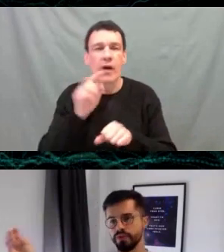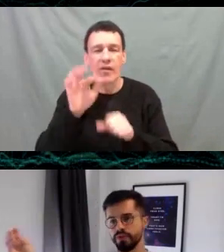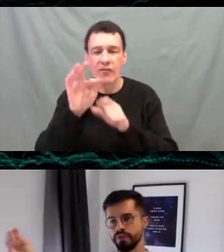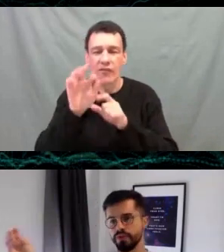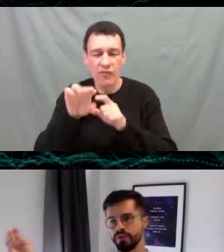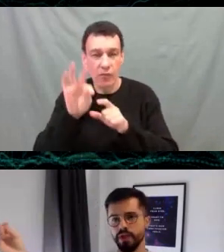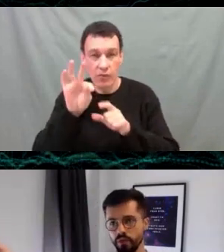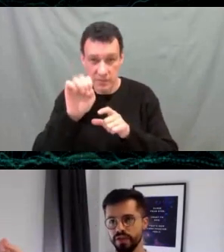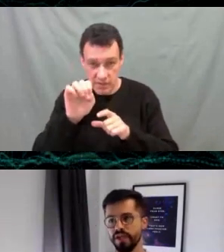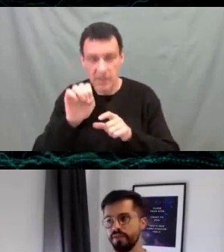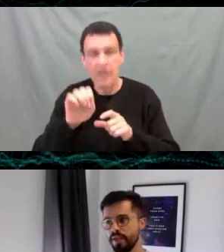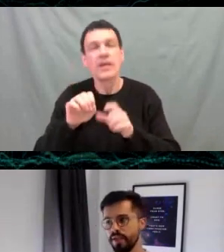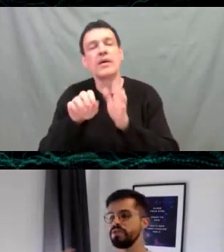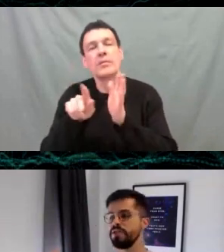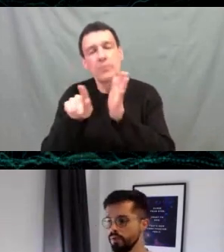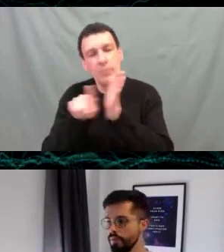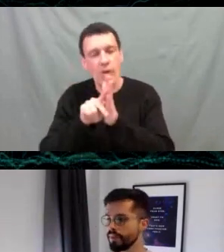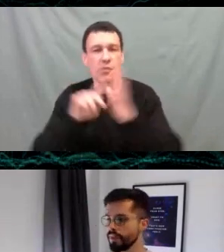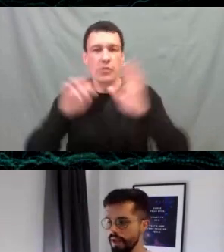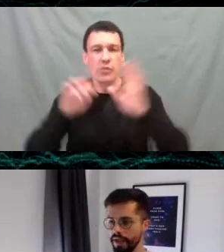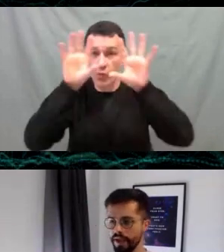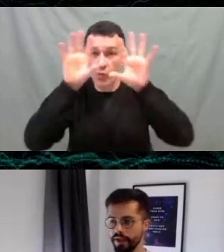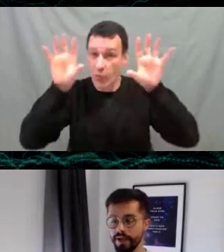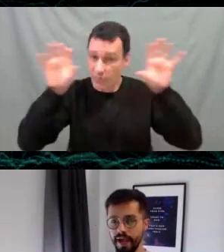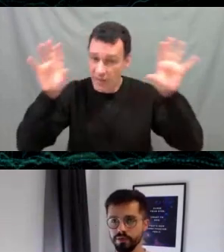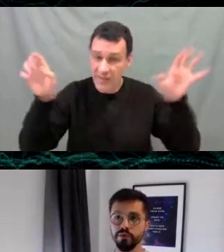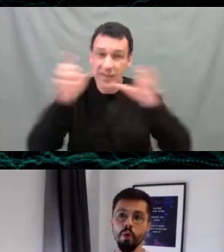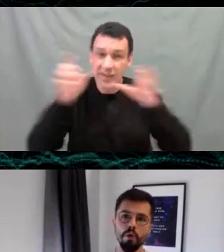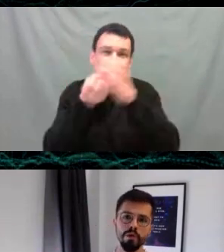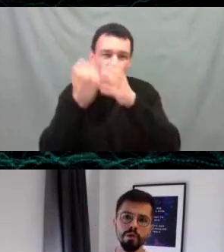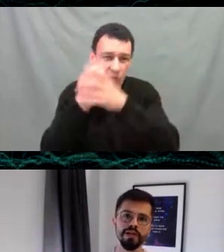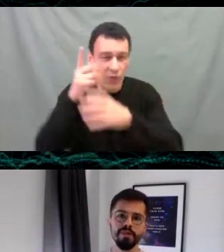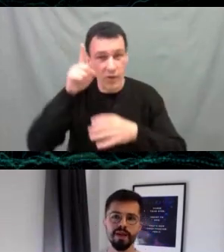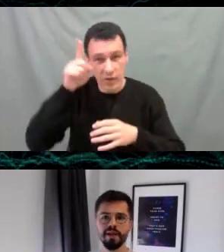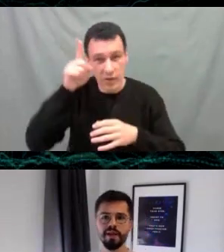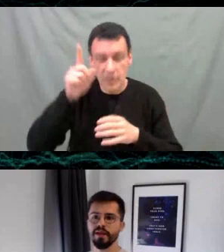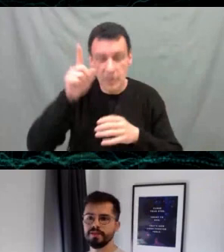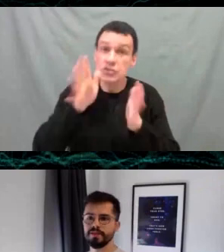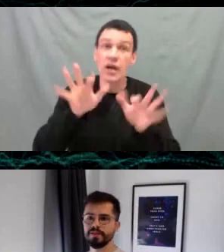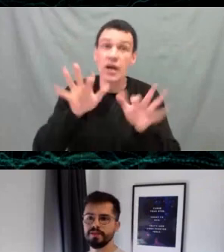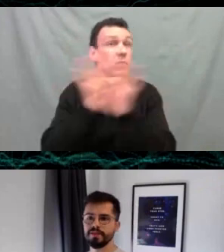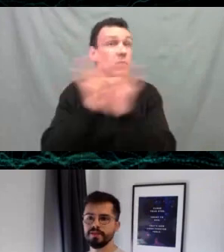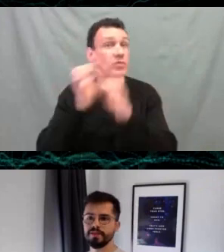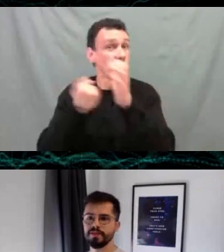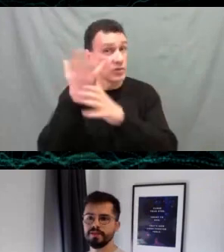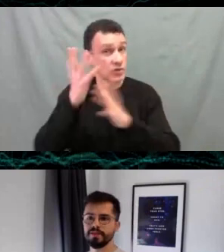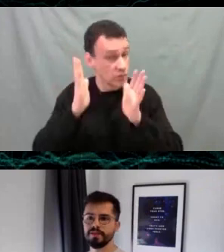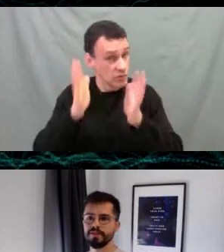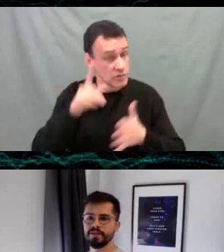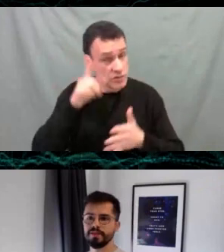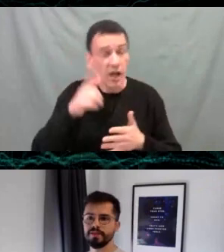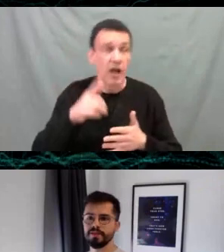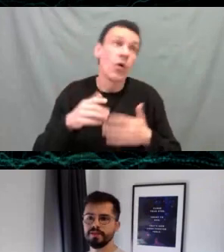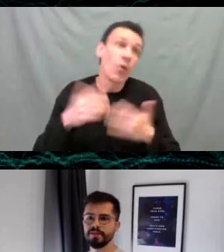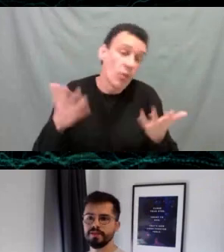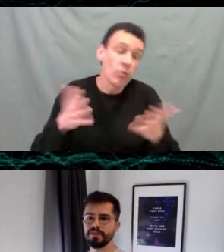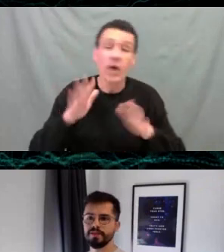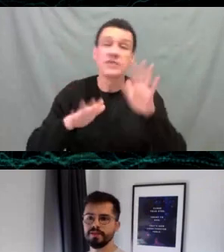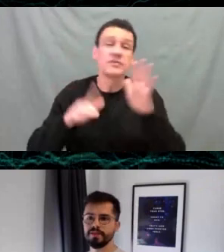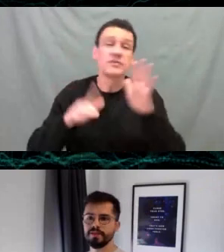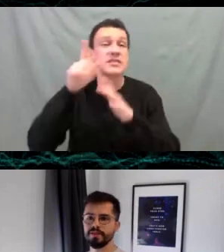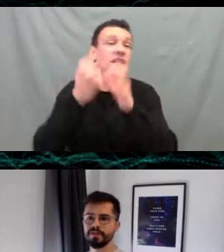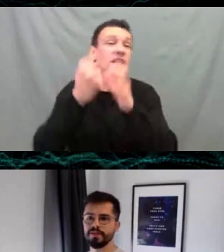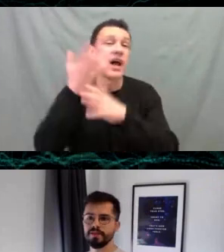dos recursos criados na nuvem já tenham sido criados ou ele espera que ele queria esses recursos não tenham sido criados ainda